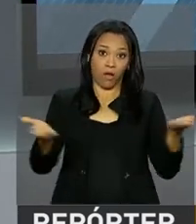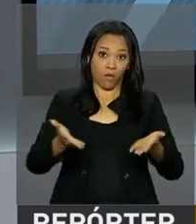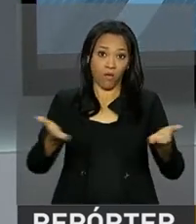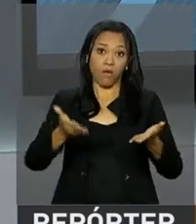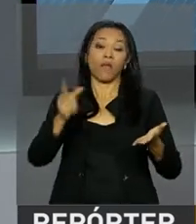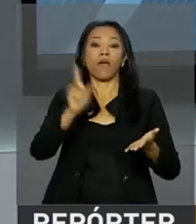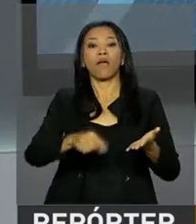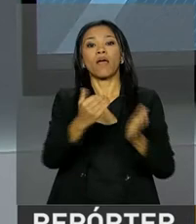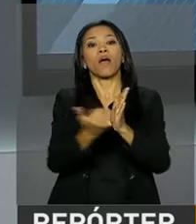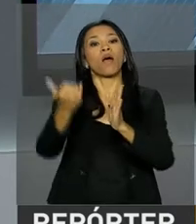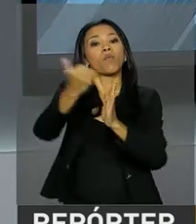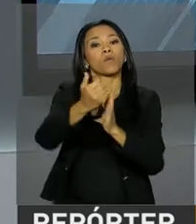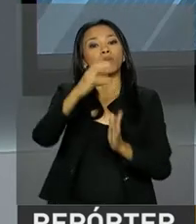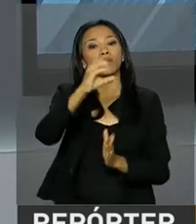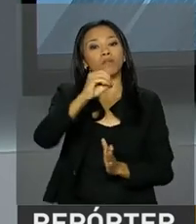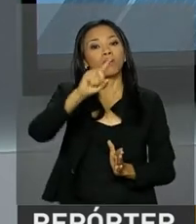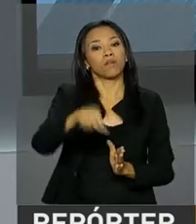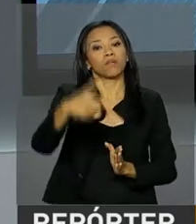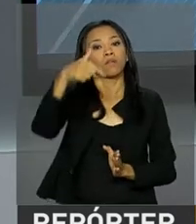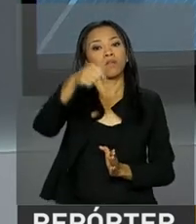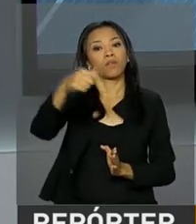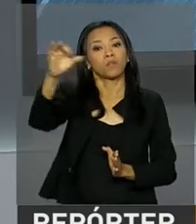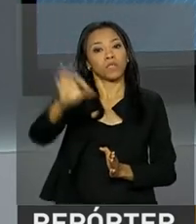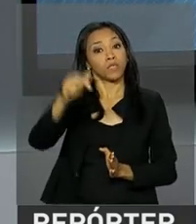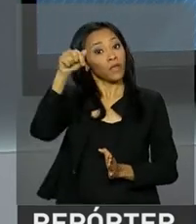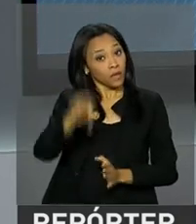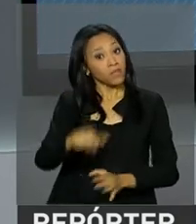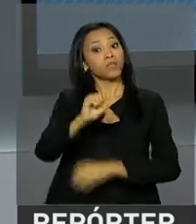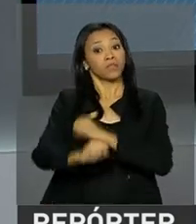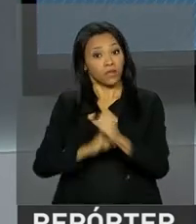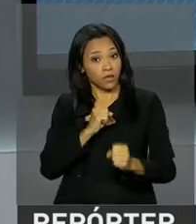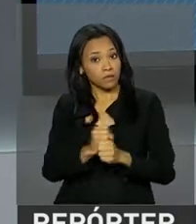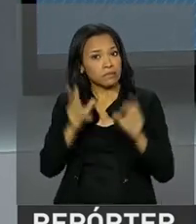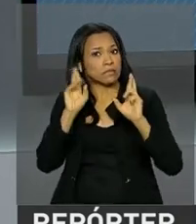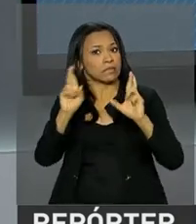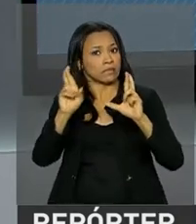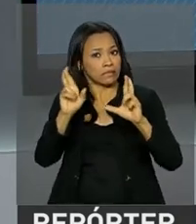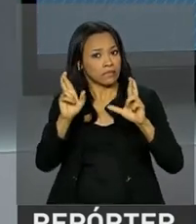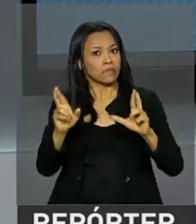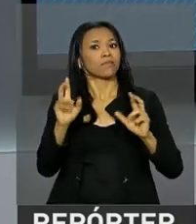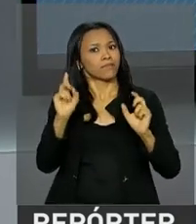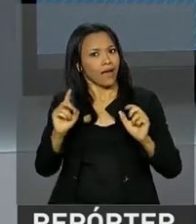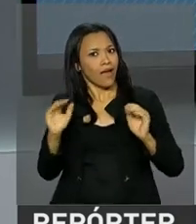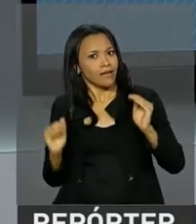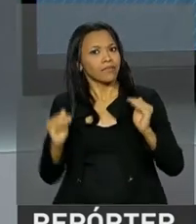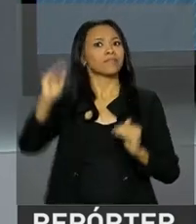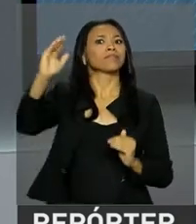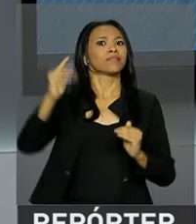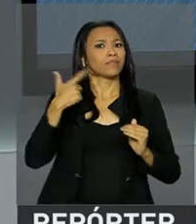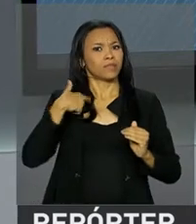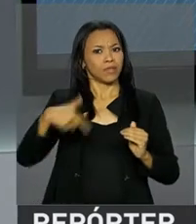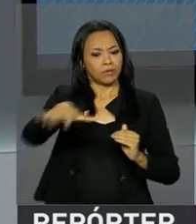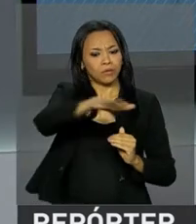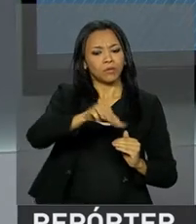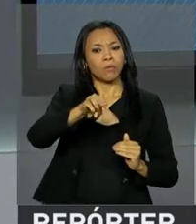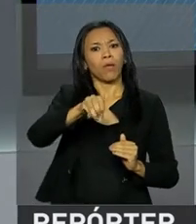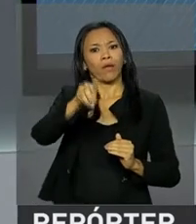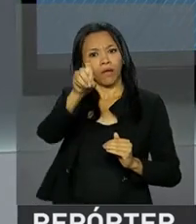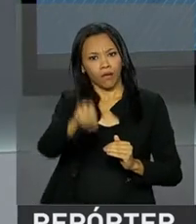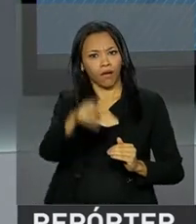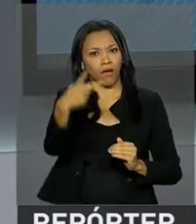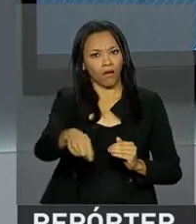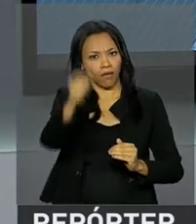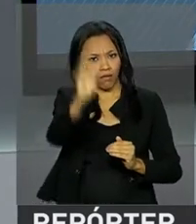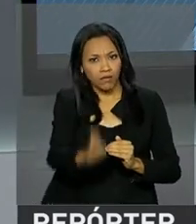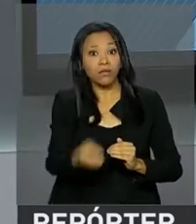de alta de 0,7% este ano. A expectativa está acima das projeções do mercado financeiro brasileiro,